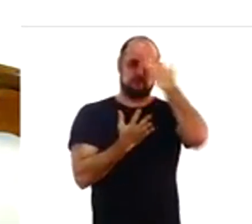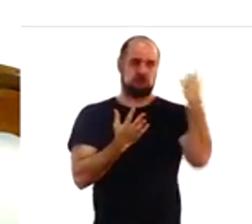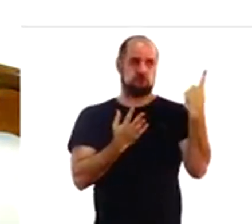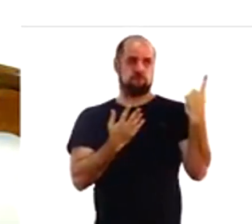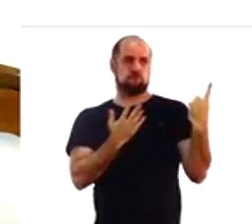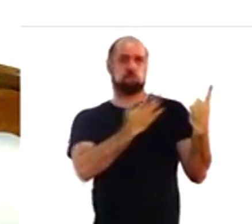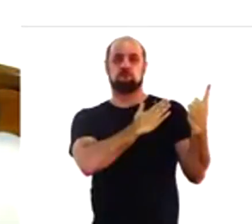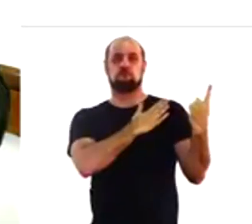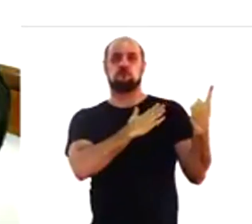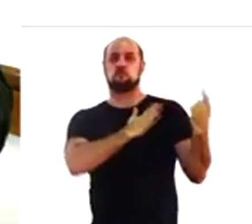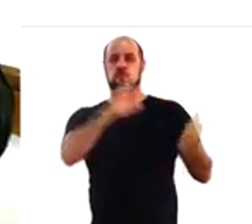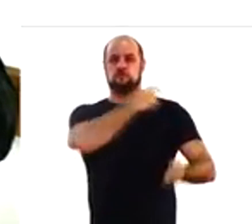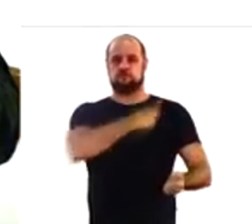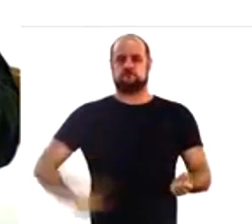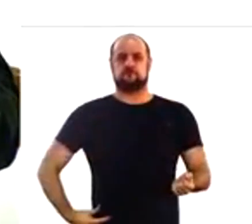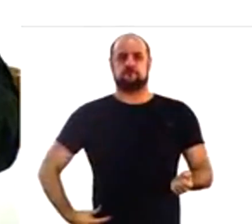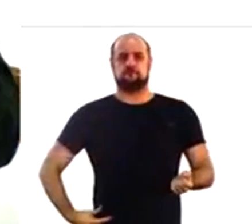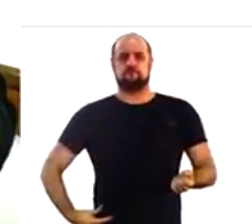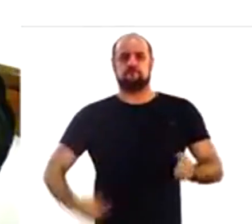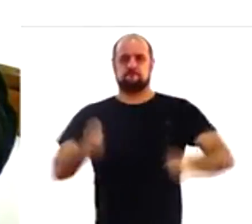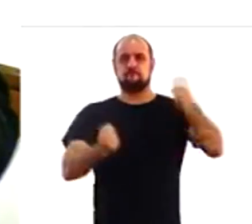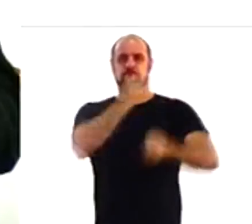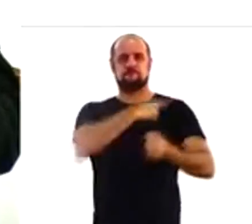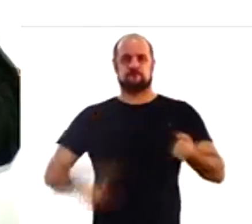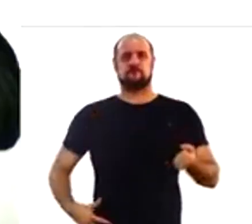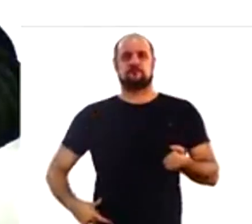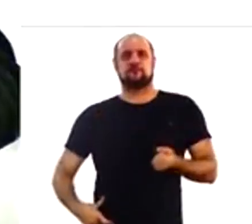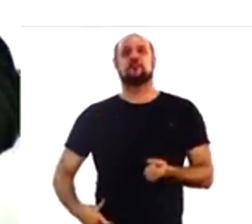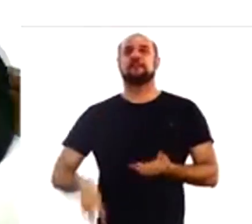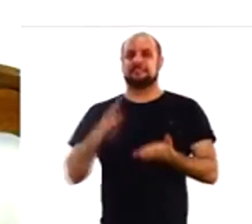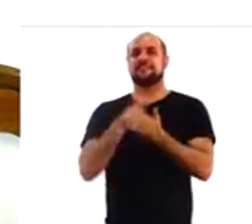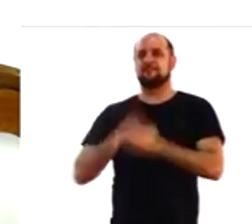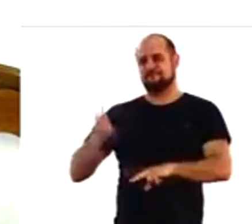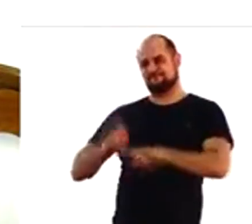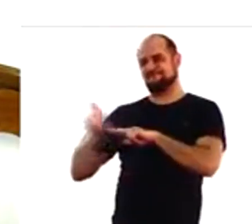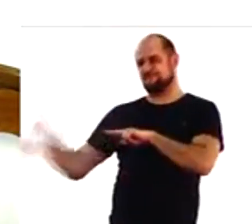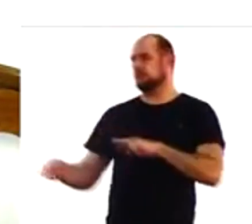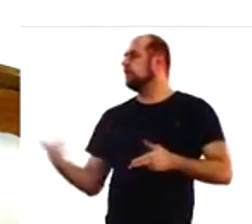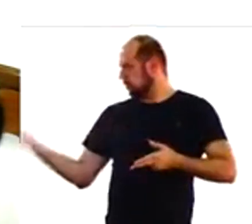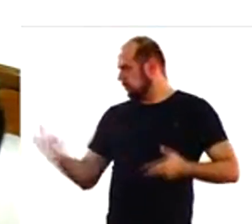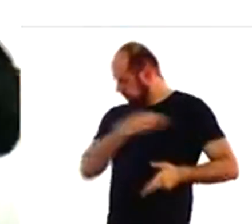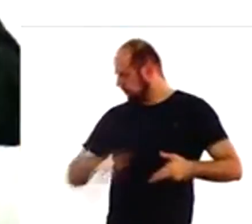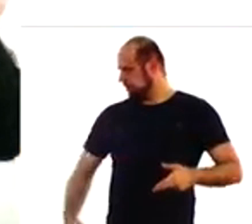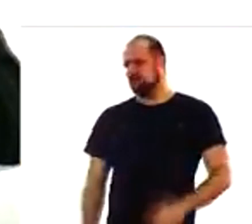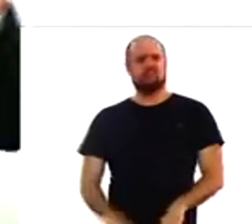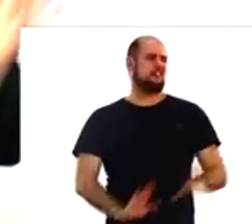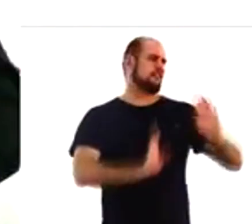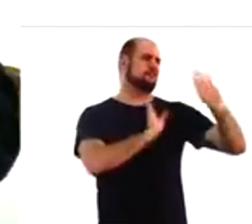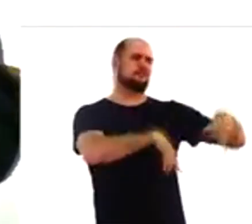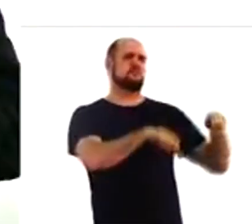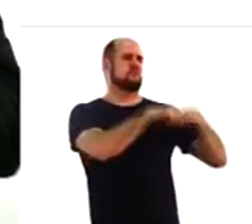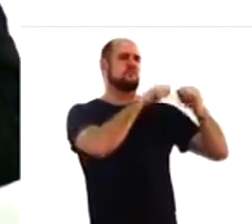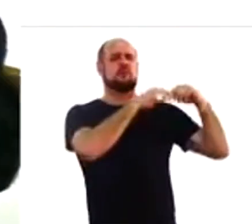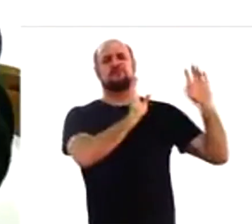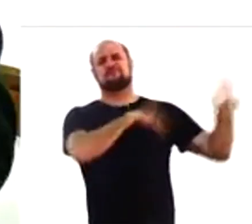de segurança. Todas as vezes que entrava no carro, alguém dizia, põe o cinto de segurança. E ele não gostava